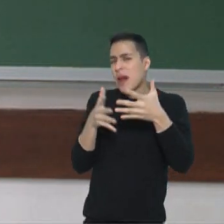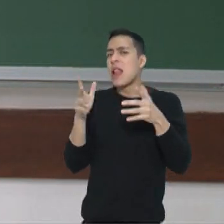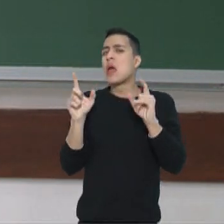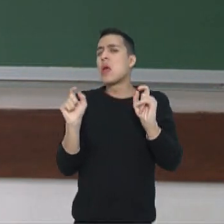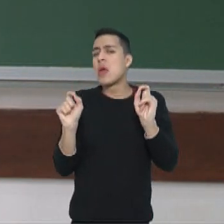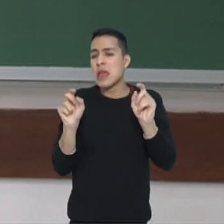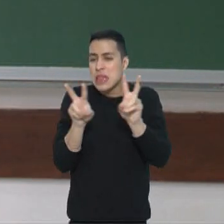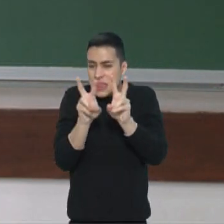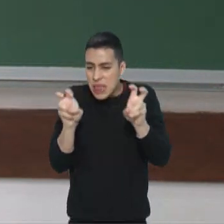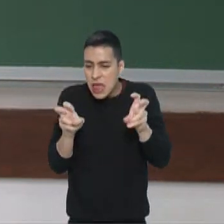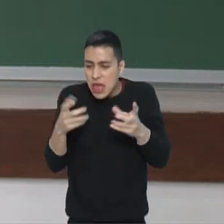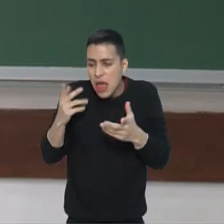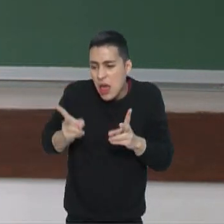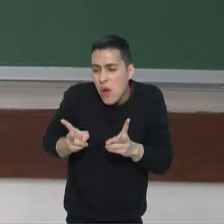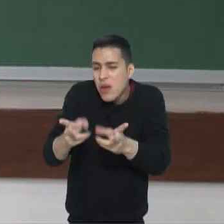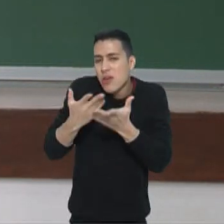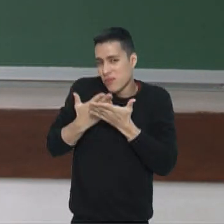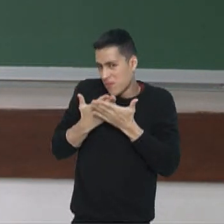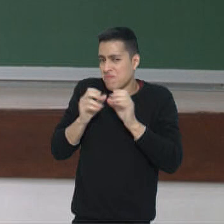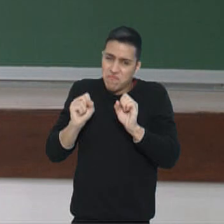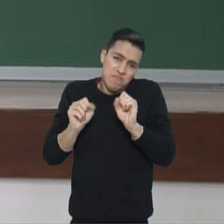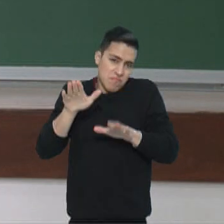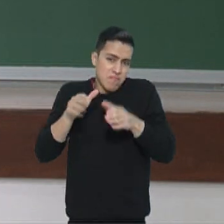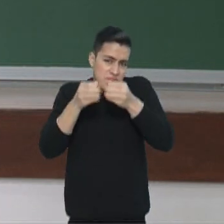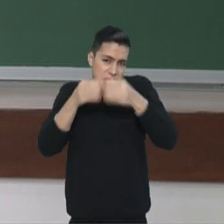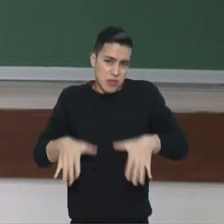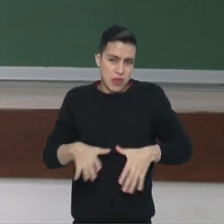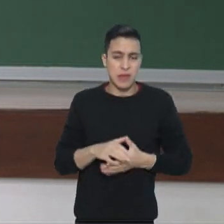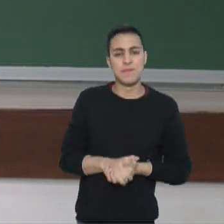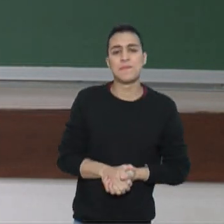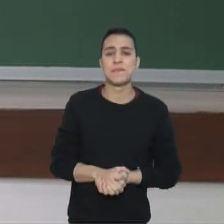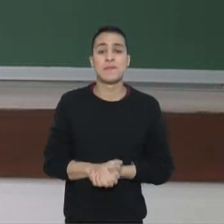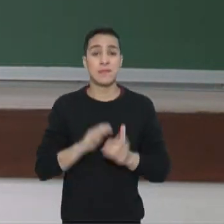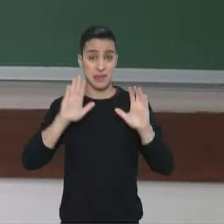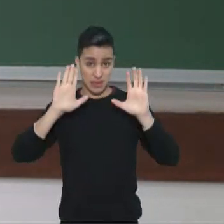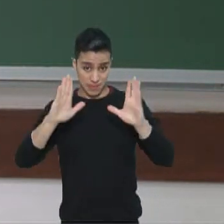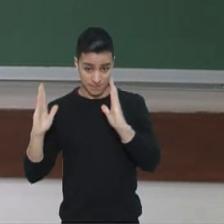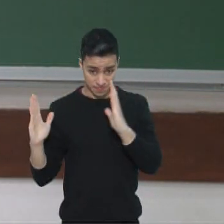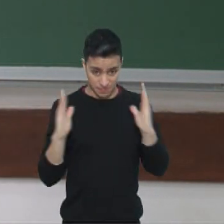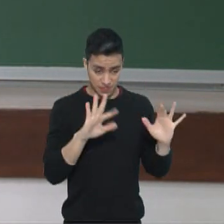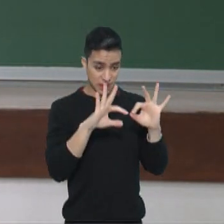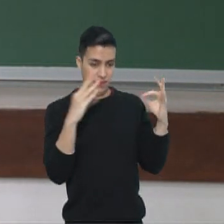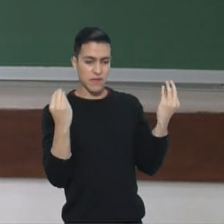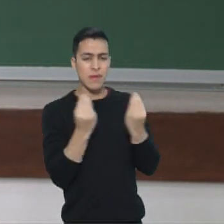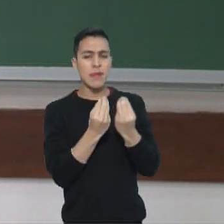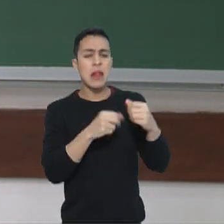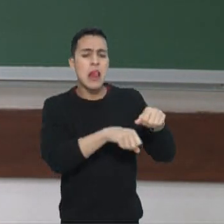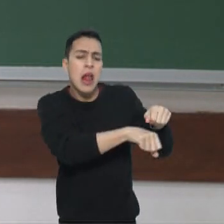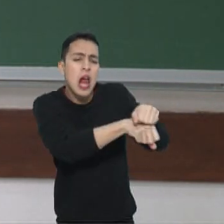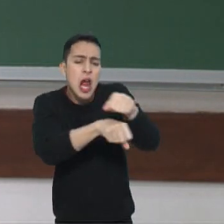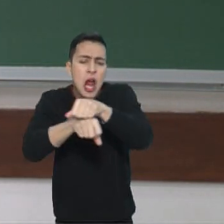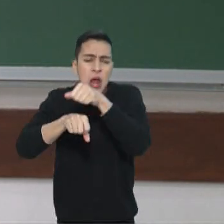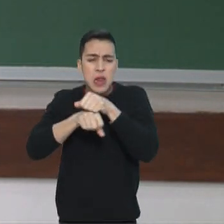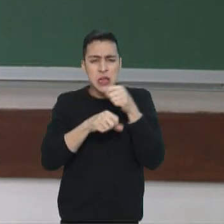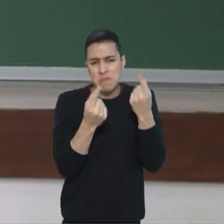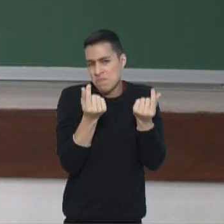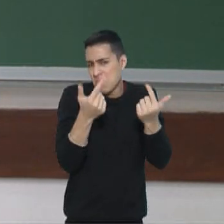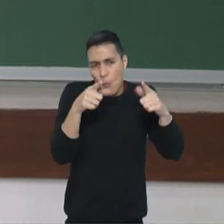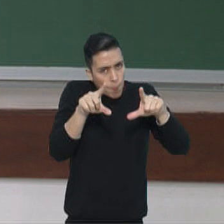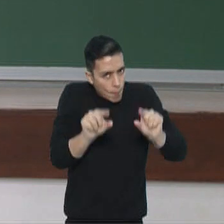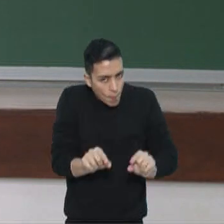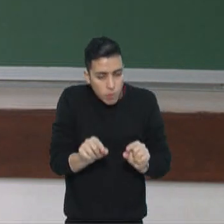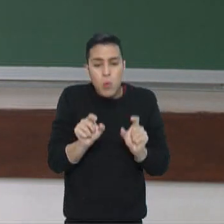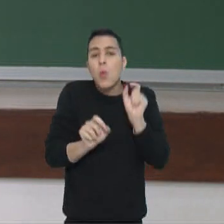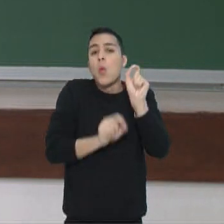de continuar os seus estudos, correto? Dentro das famílias menos abastadas, pessoal, das famílias mais pobres,